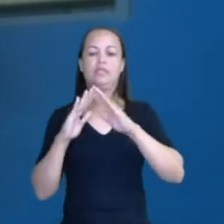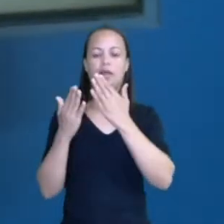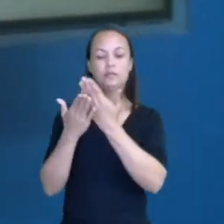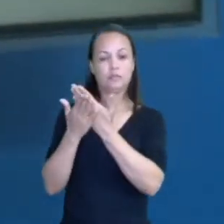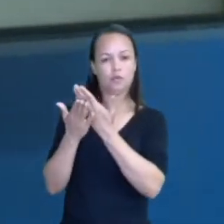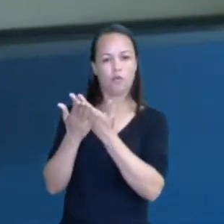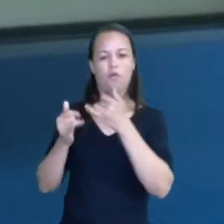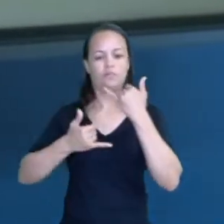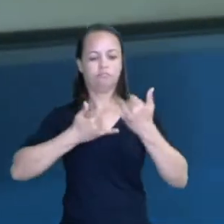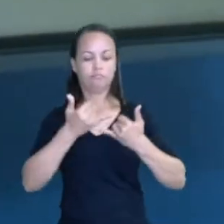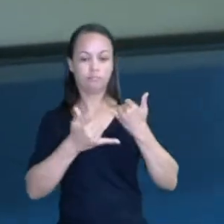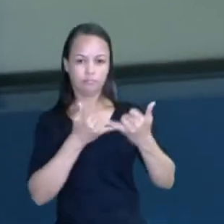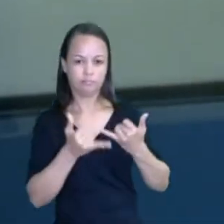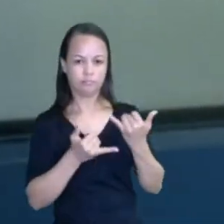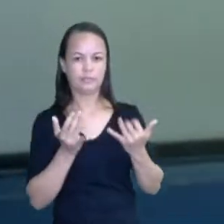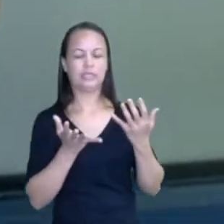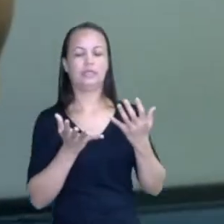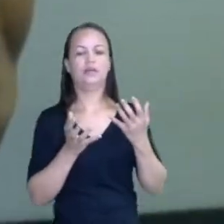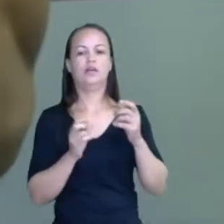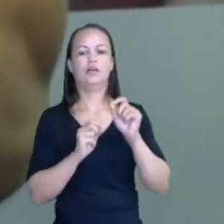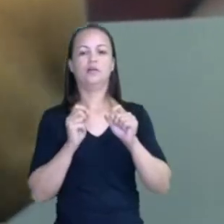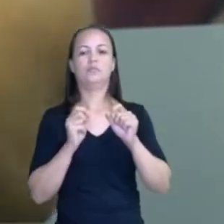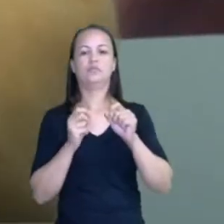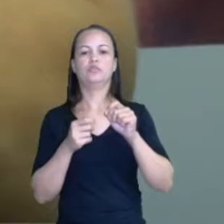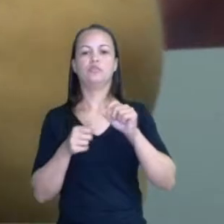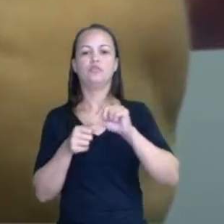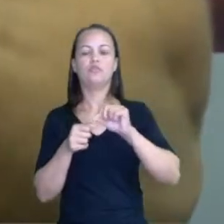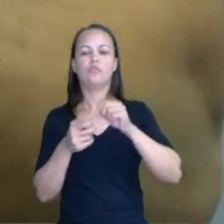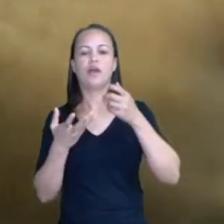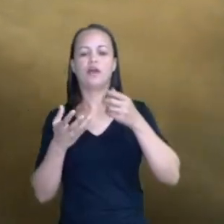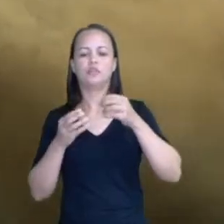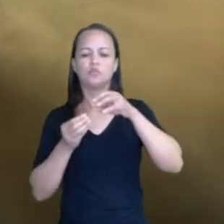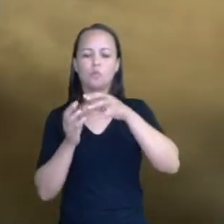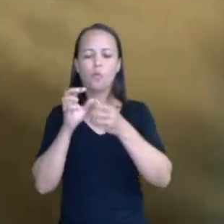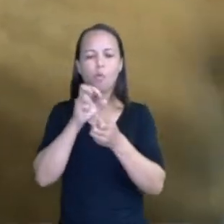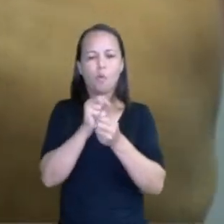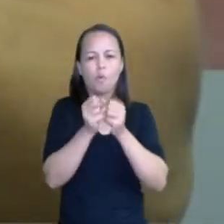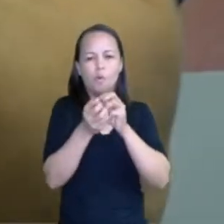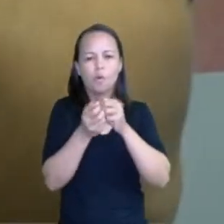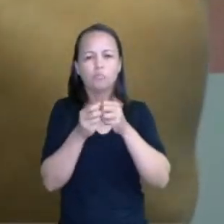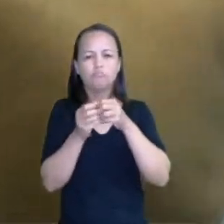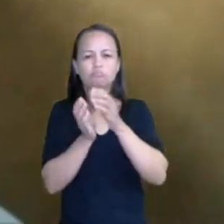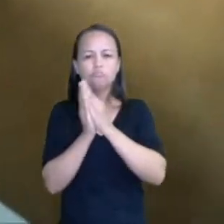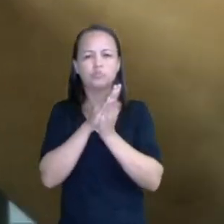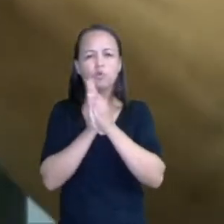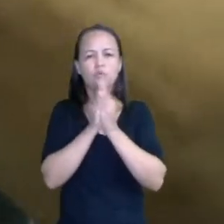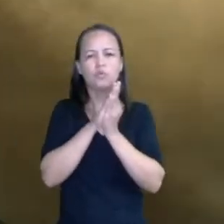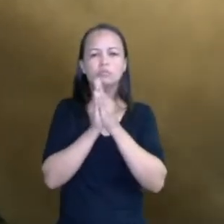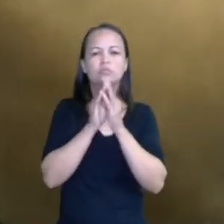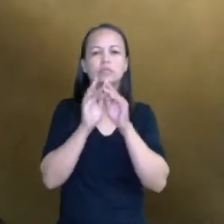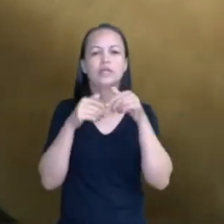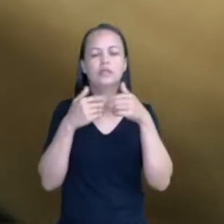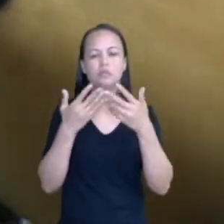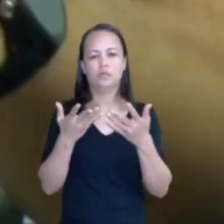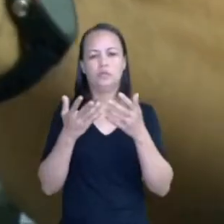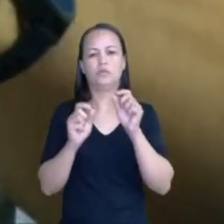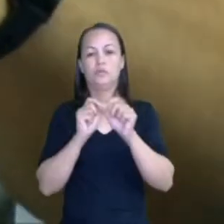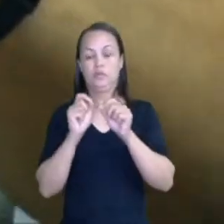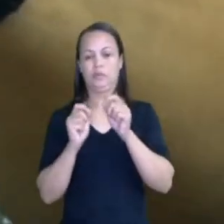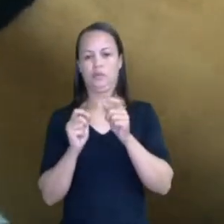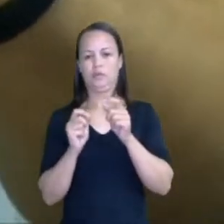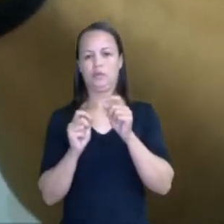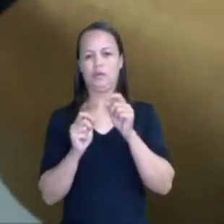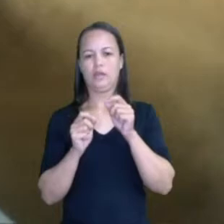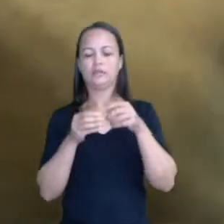fica brincando, fazendo bonequinhos, né? Ou seja, percebam que essa massinha de modelar ela é completamente o